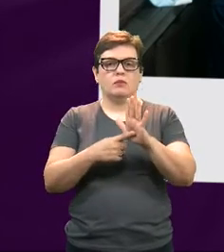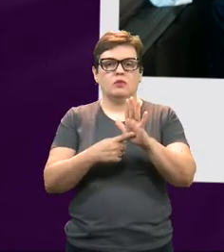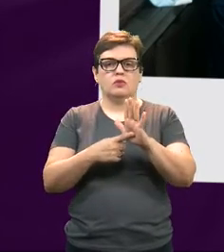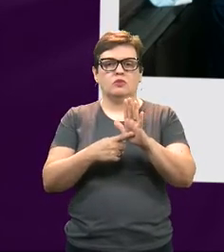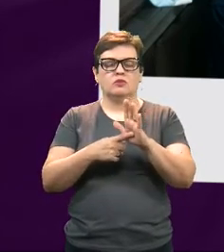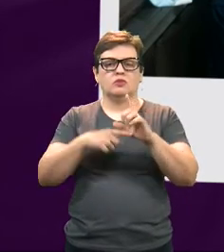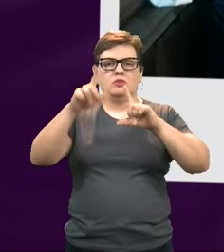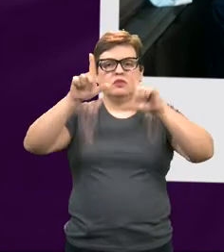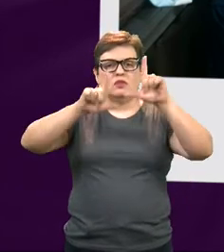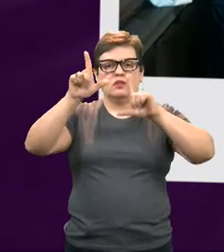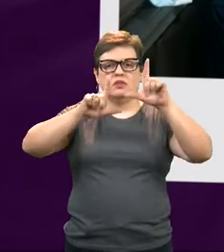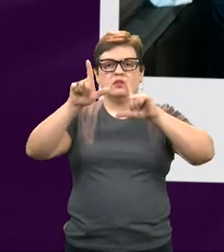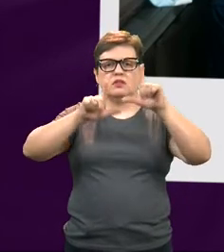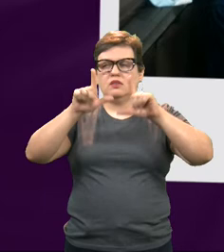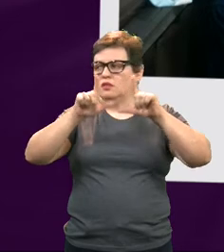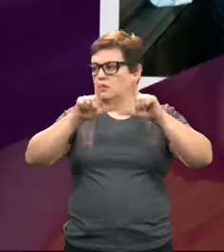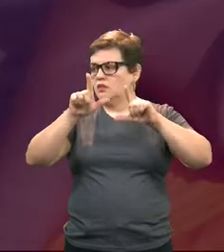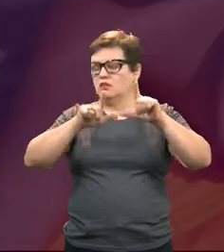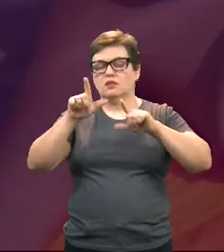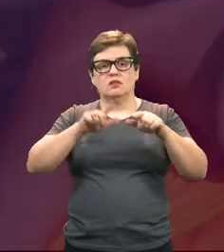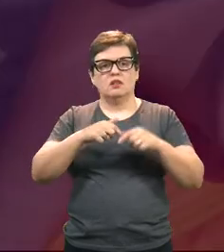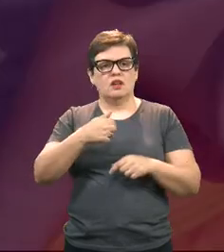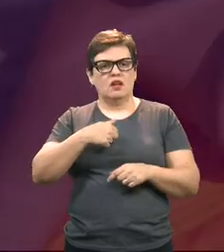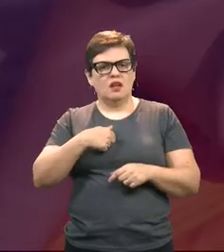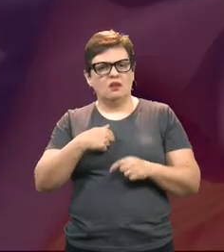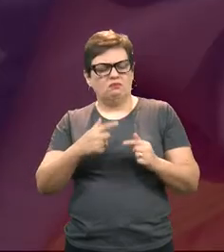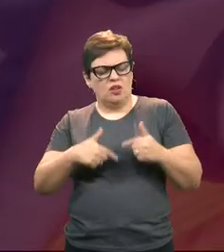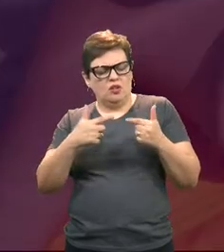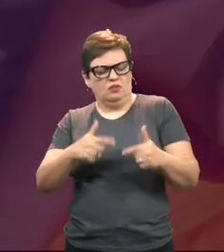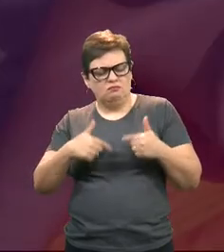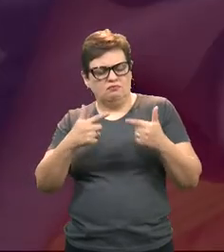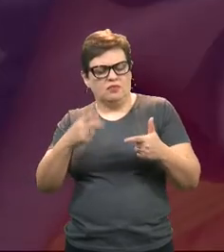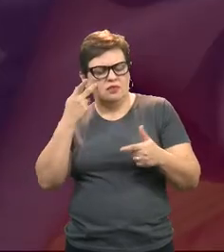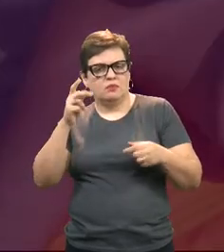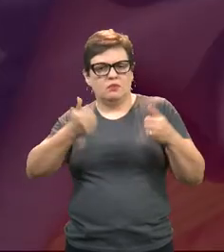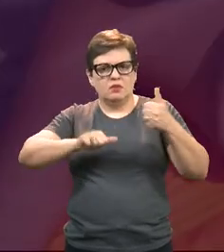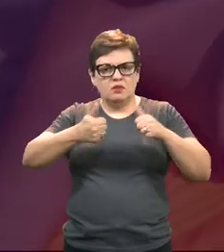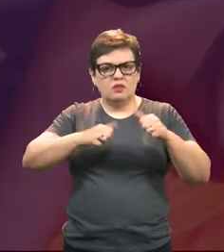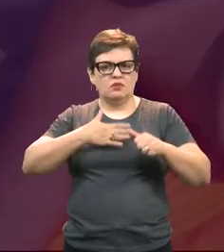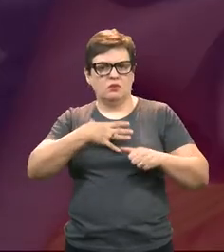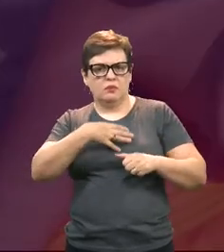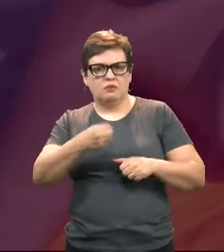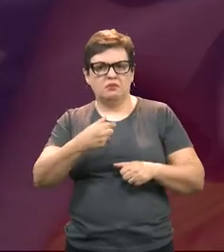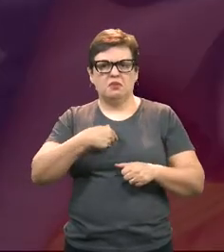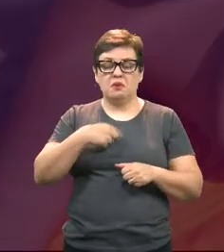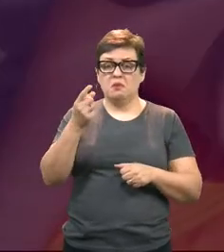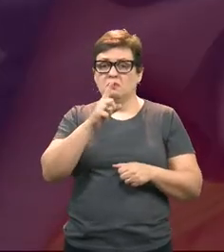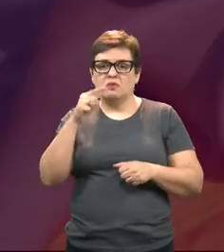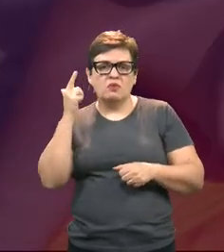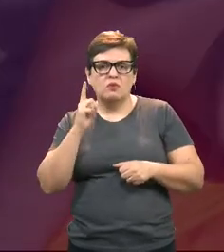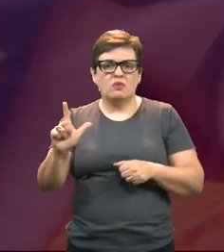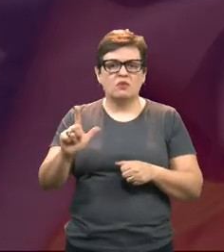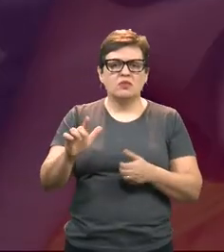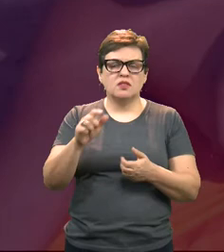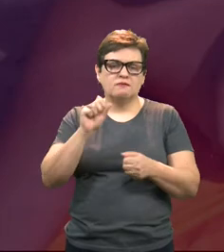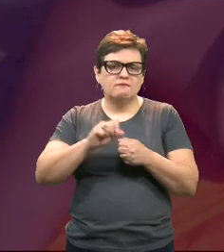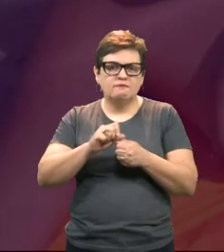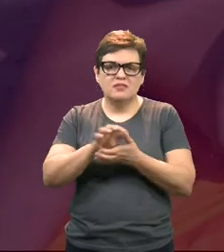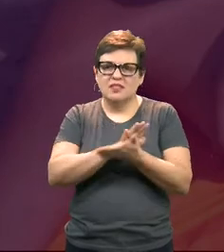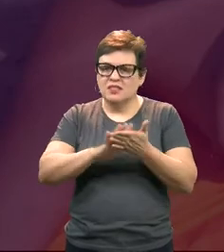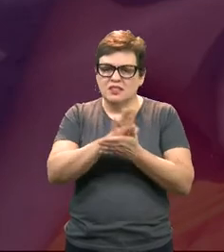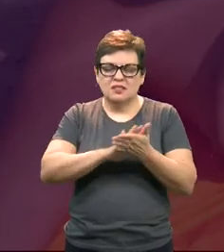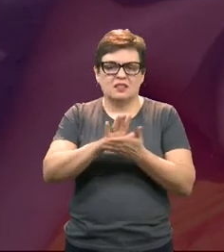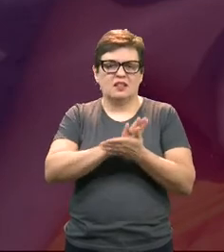lá, eu estou aqui todos esses anos lutando pela qualidade de vida do meu filho, eu não consigo controlar as crises convulsivas dele,